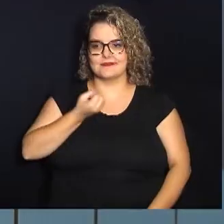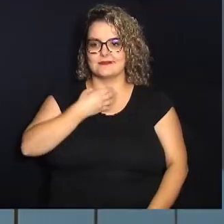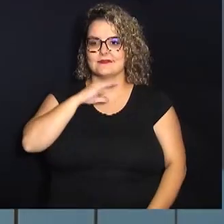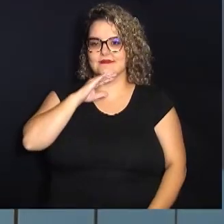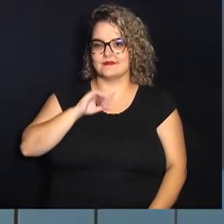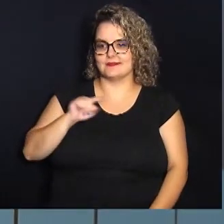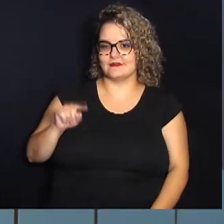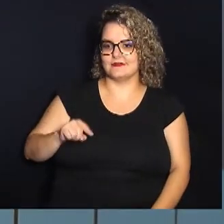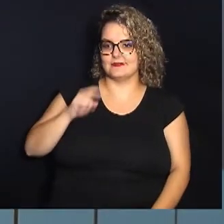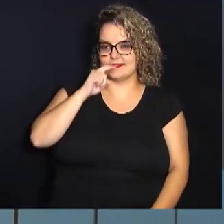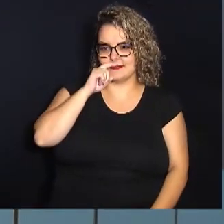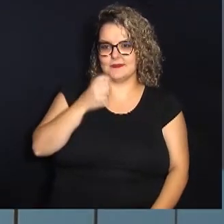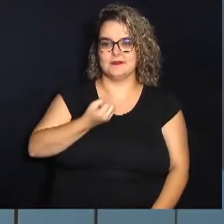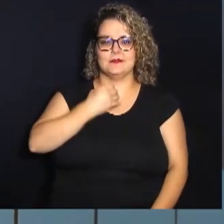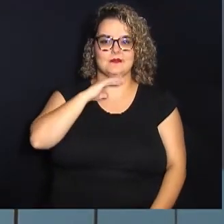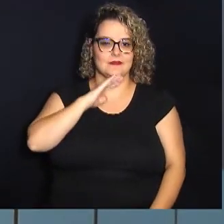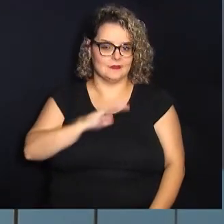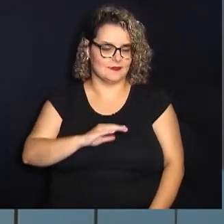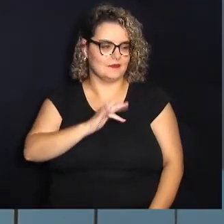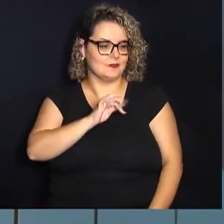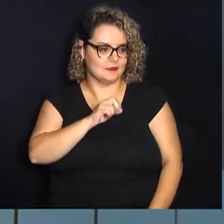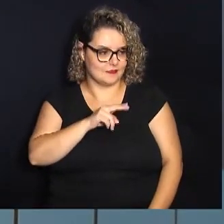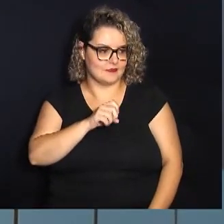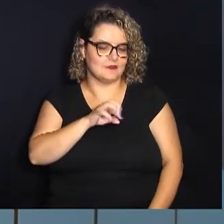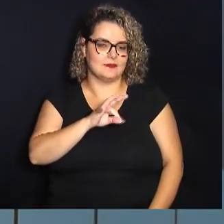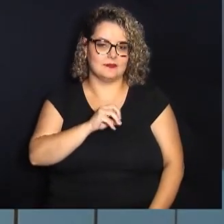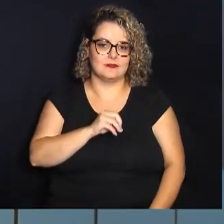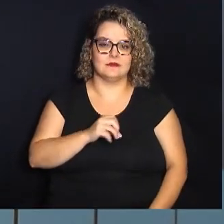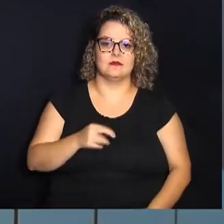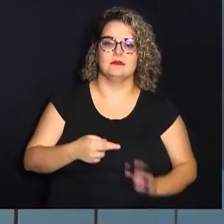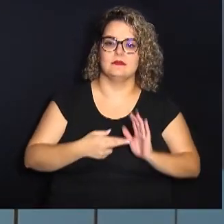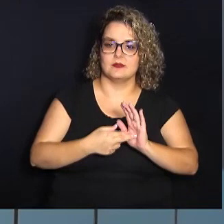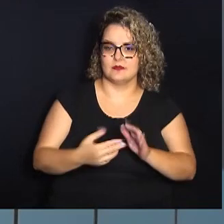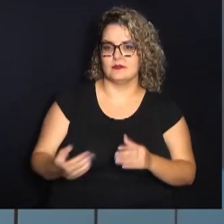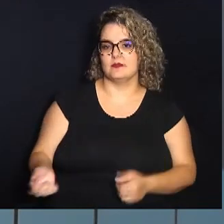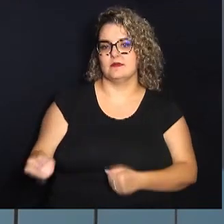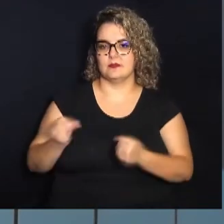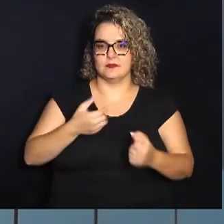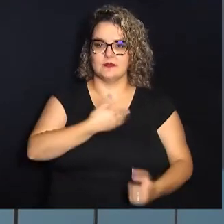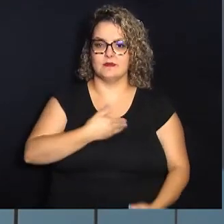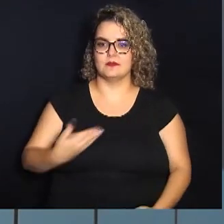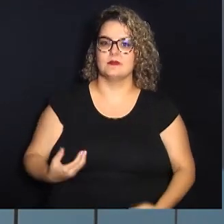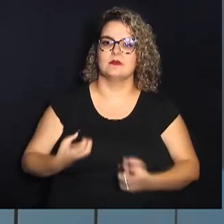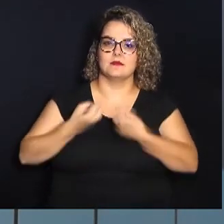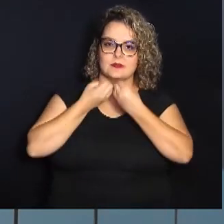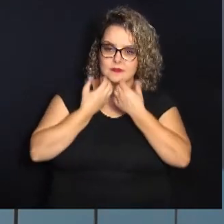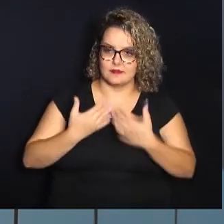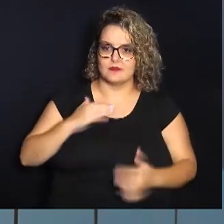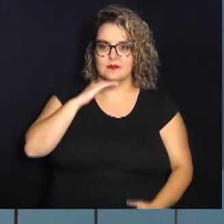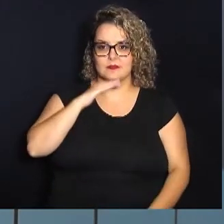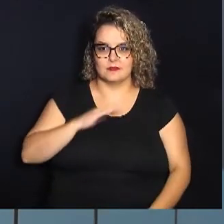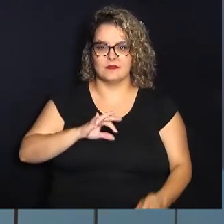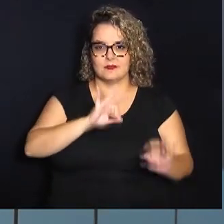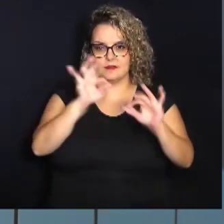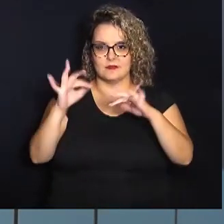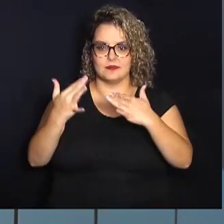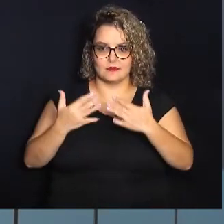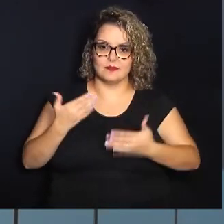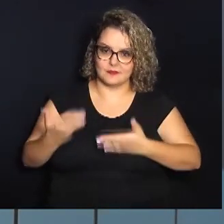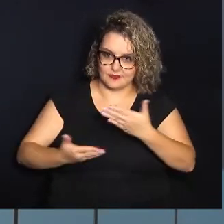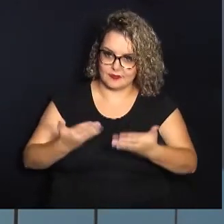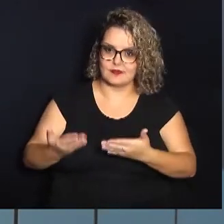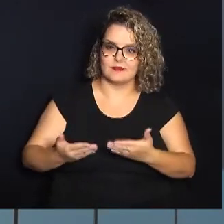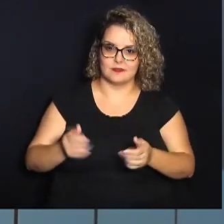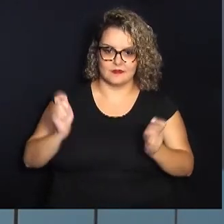Boa tarde ao Fausto, né, representando aqui Poder Público. Boa tarde a todo mundo que está participando, assistindo, e também aos servidores que